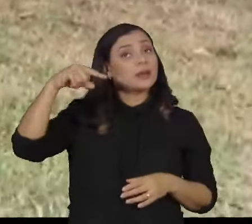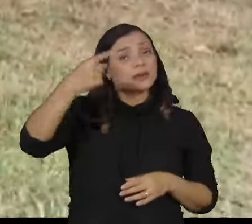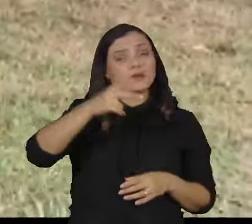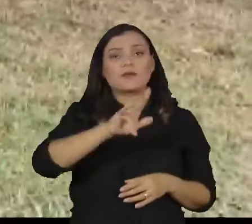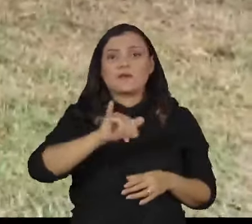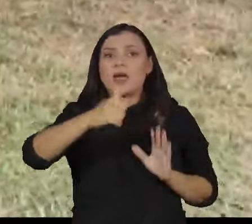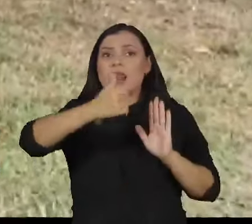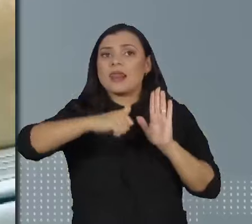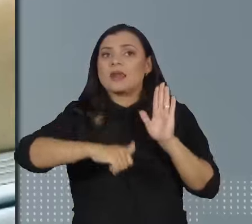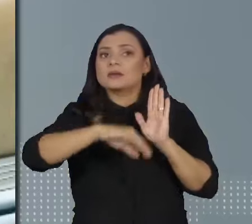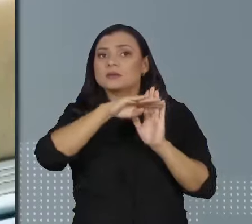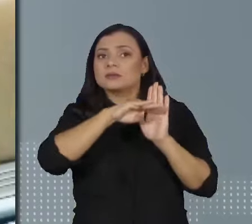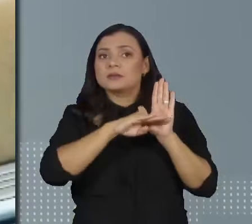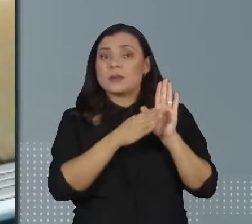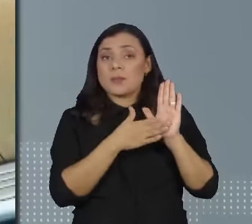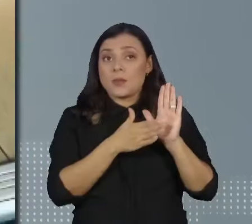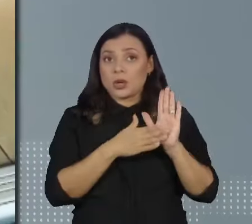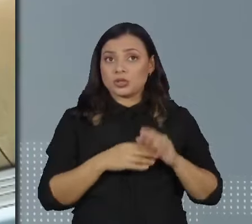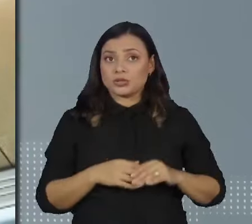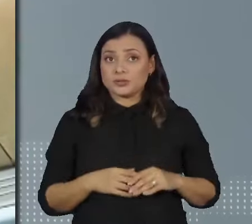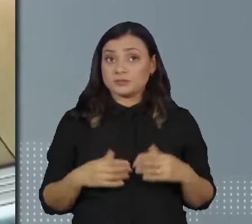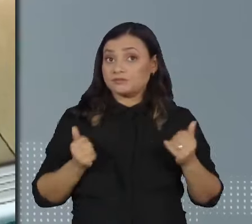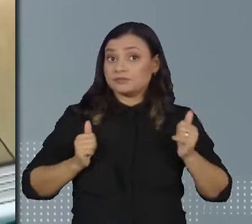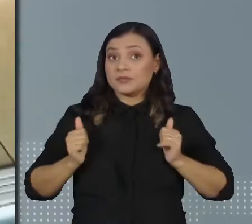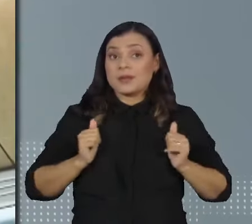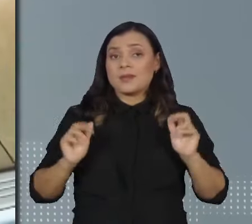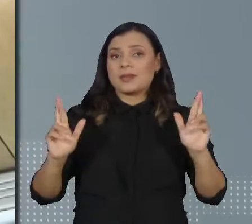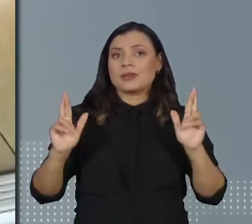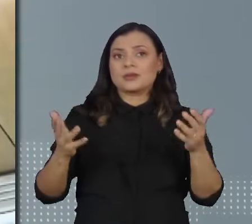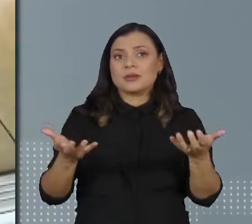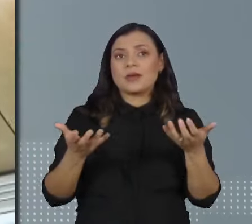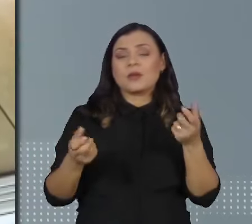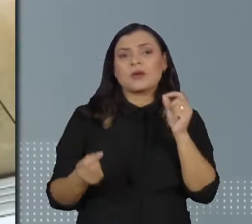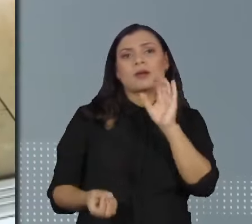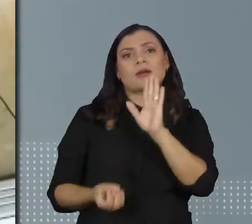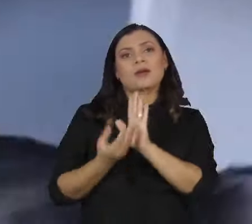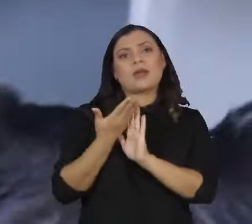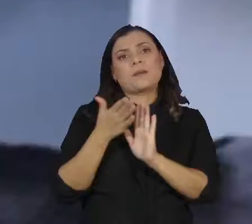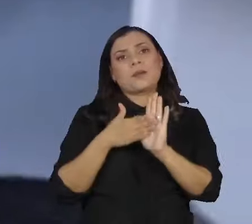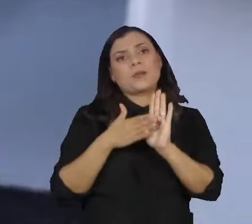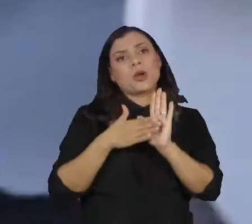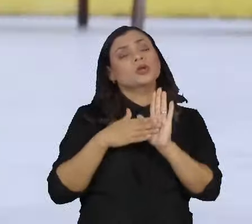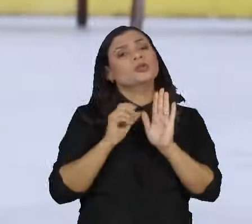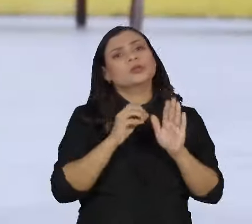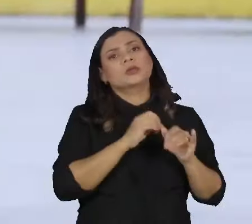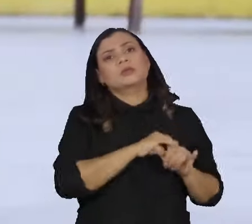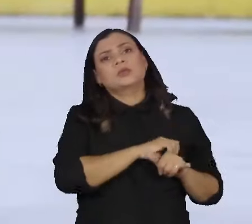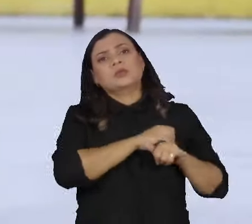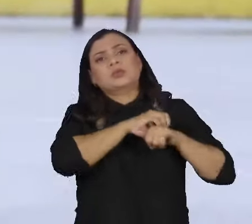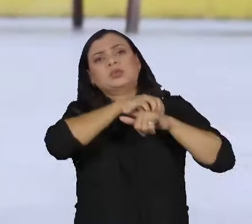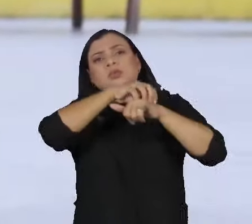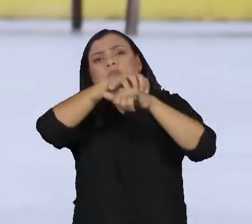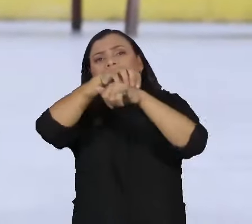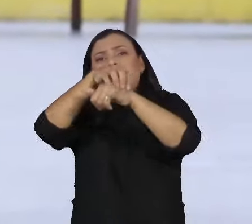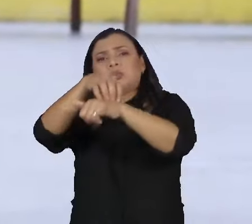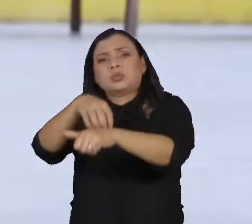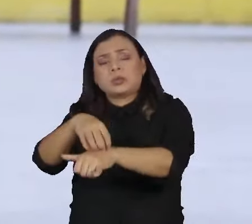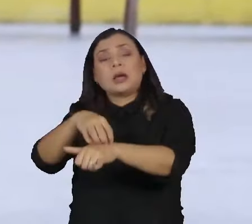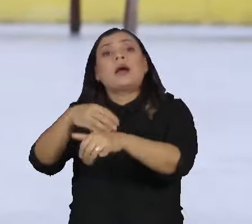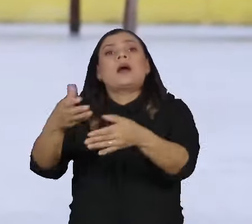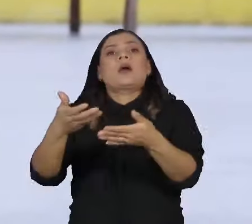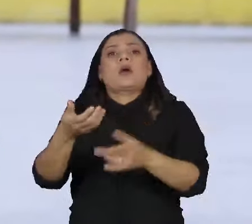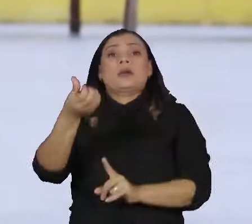para analisar o assunto a expectativa é a criação de uma política nacional de aéreo de animais ainda neste